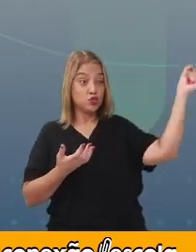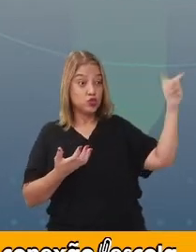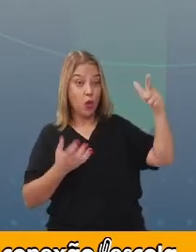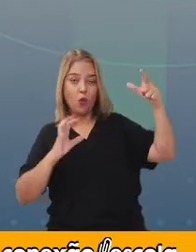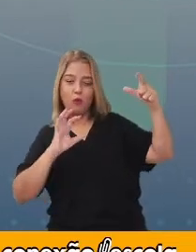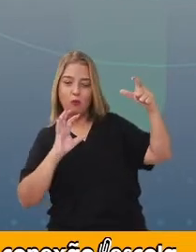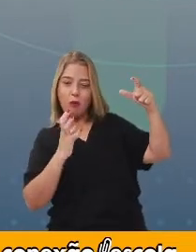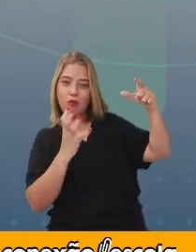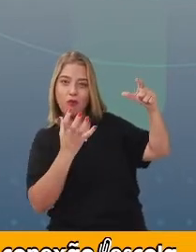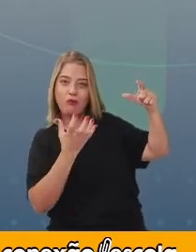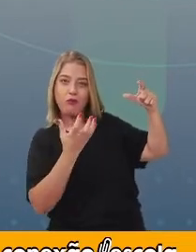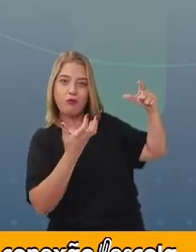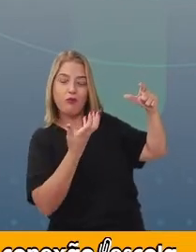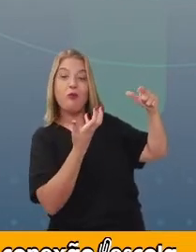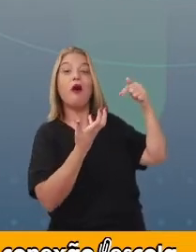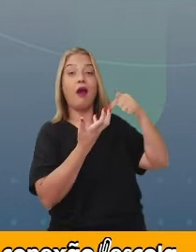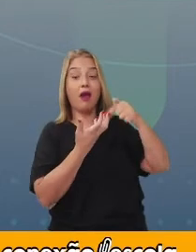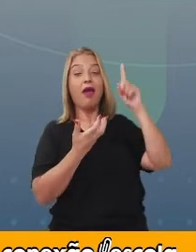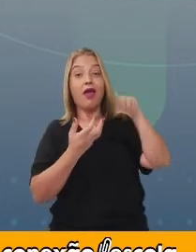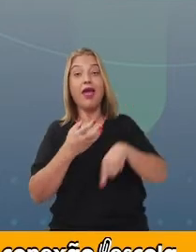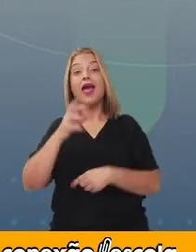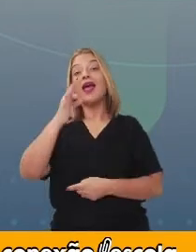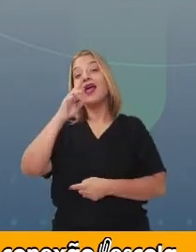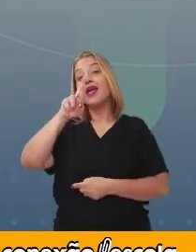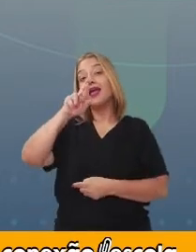já vimos também, né, que é um movimento de